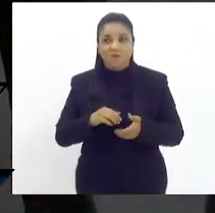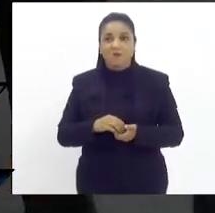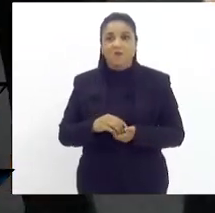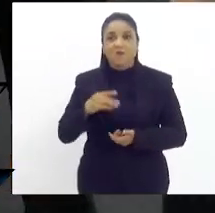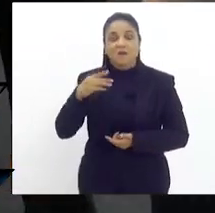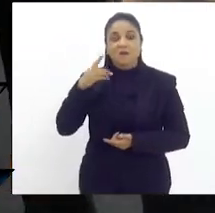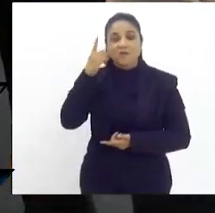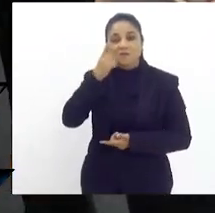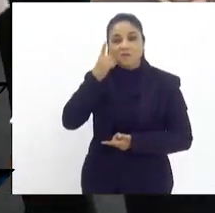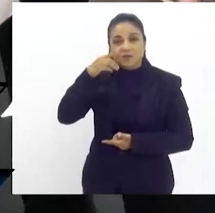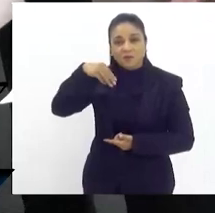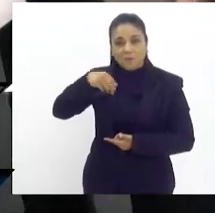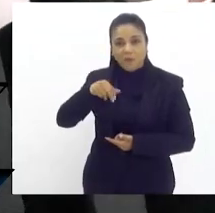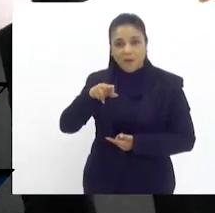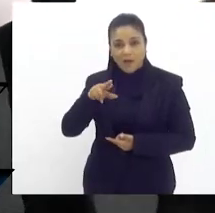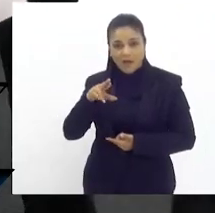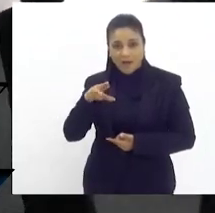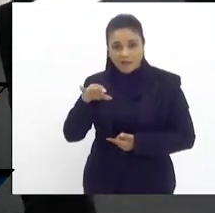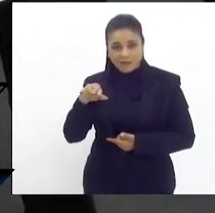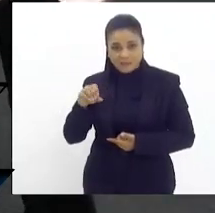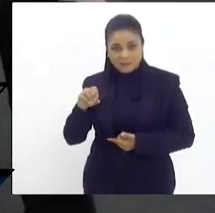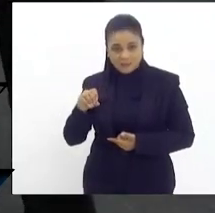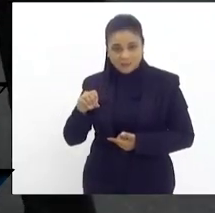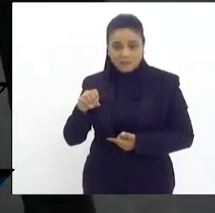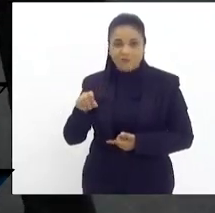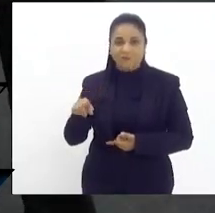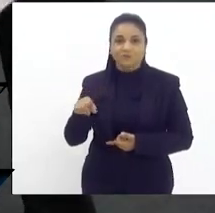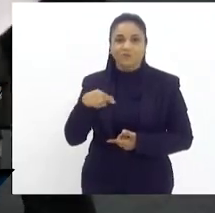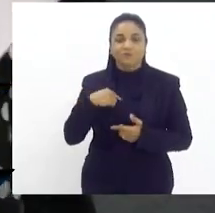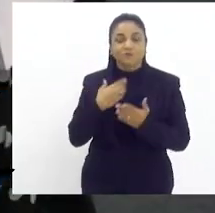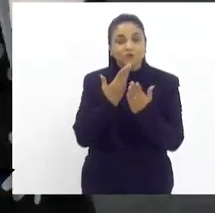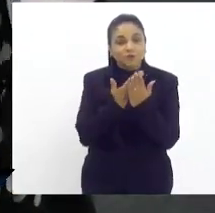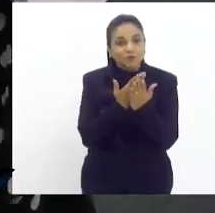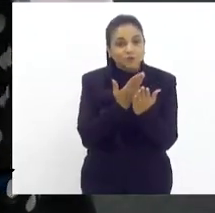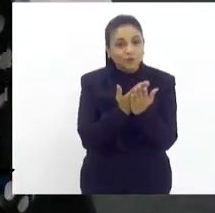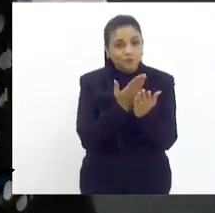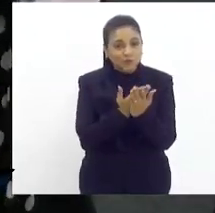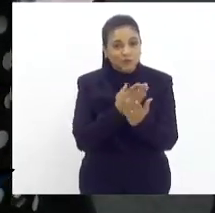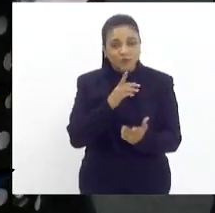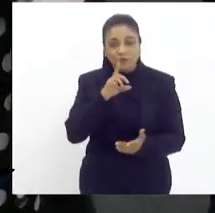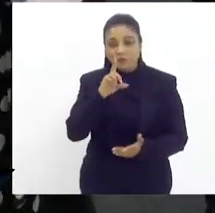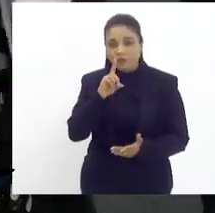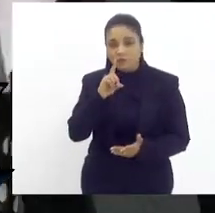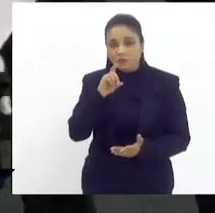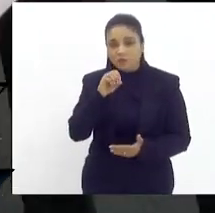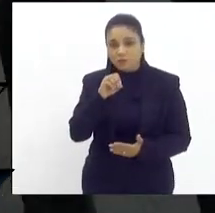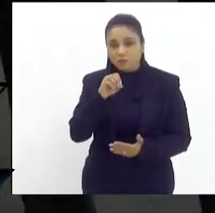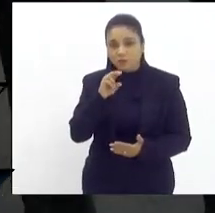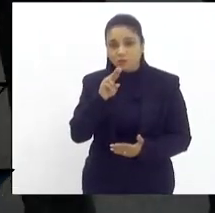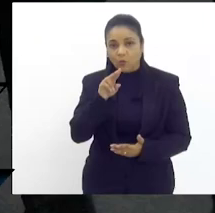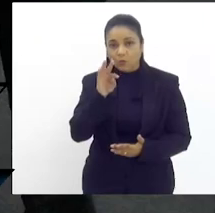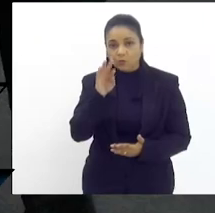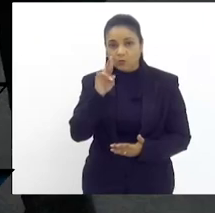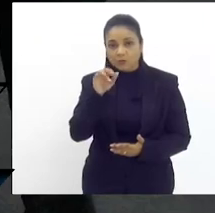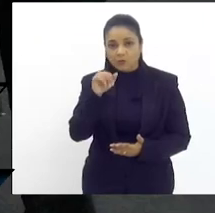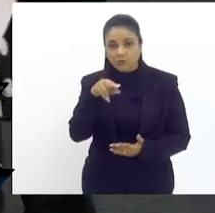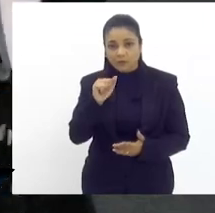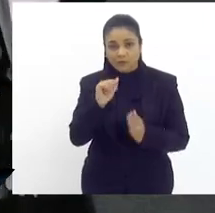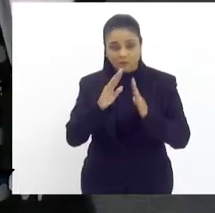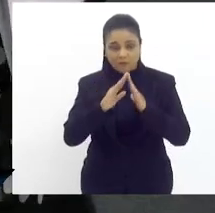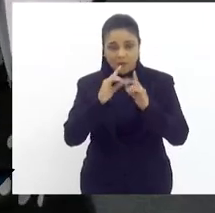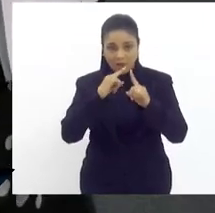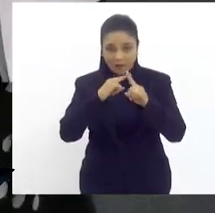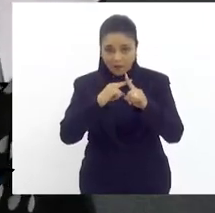a estudar a doutrina social da igreja Jesus Cristo